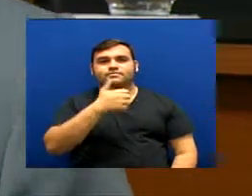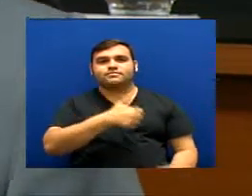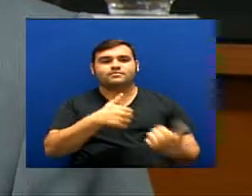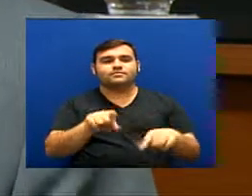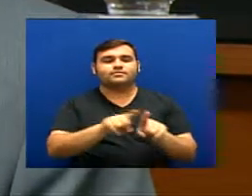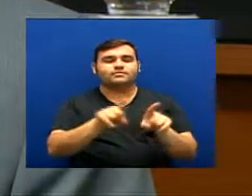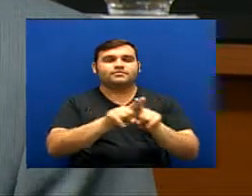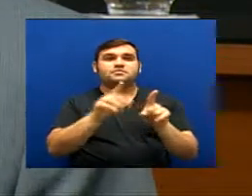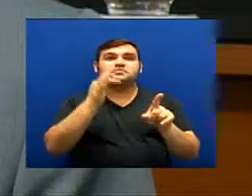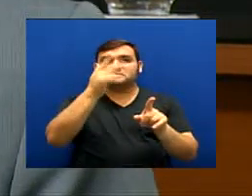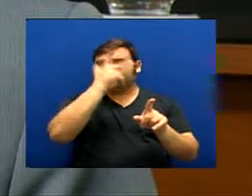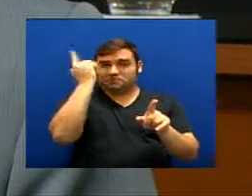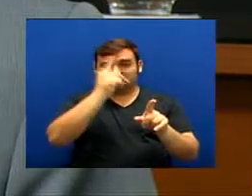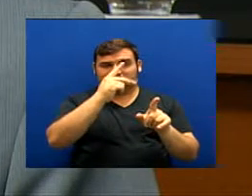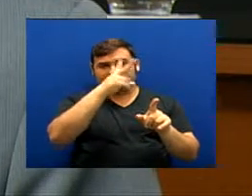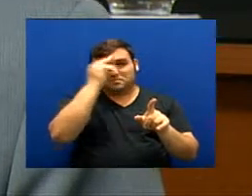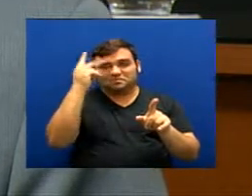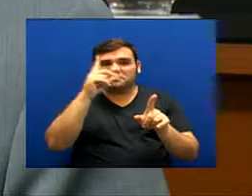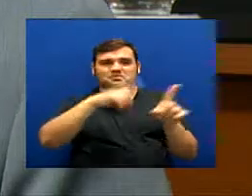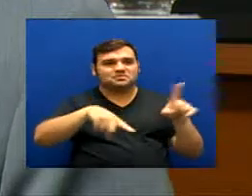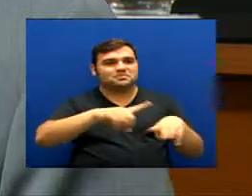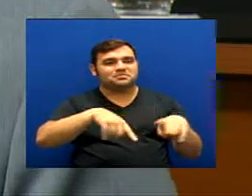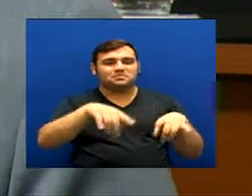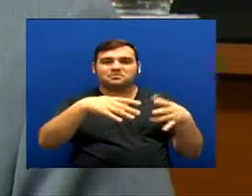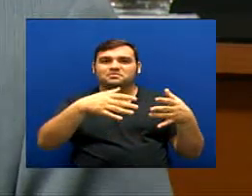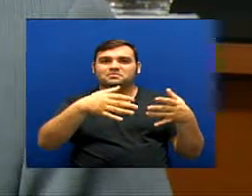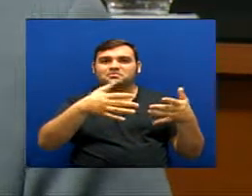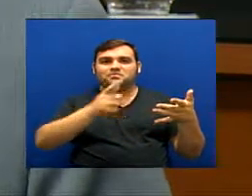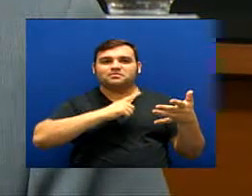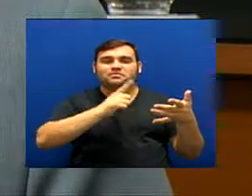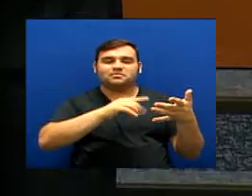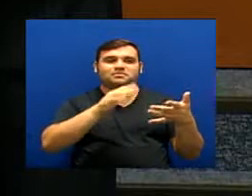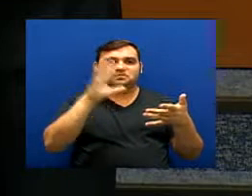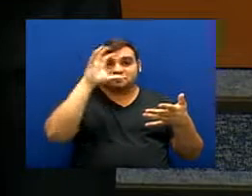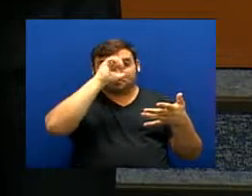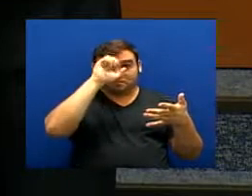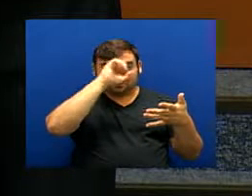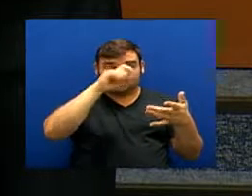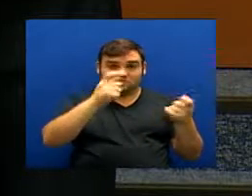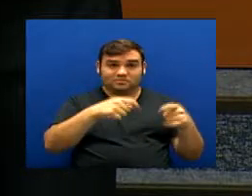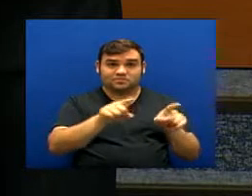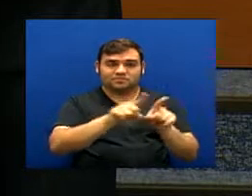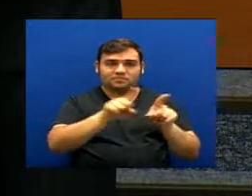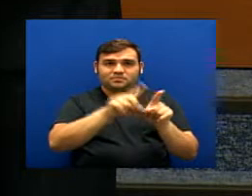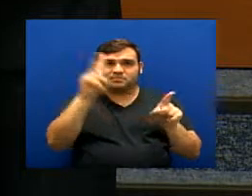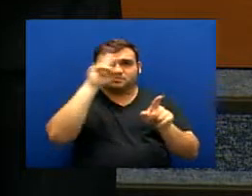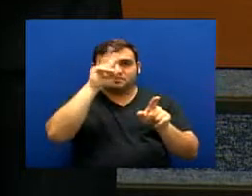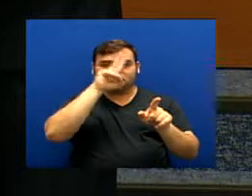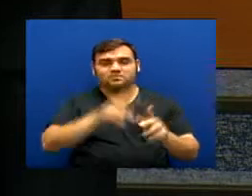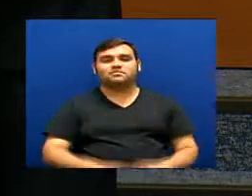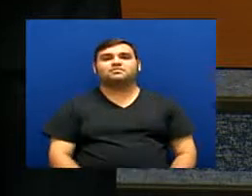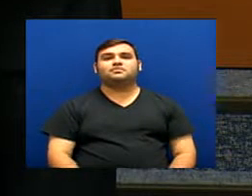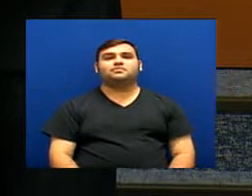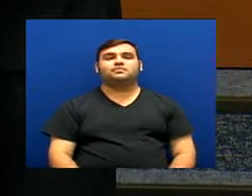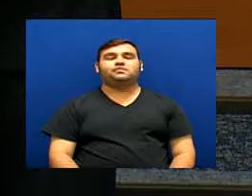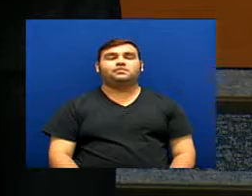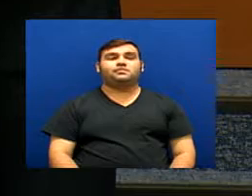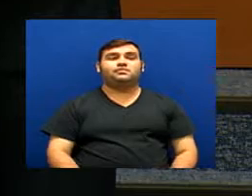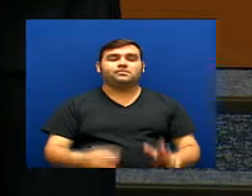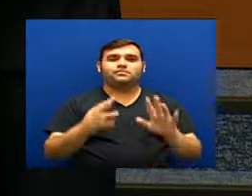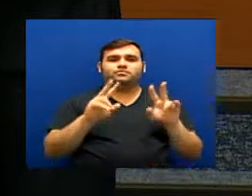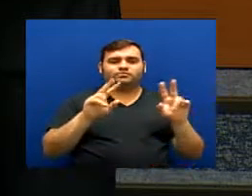de ensino de valores cristãos voltados ao desenvolvimento do bem comunitário e auxílio ao próximo dentro da grade dessa escola.